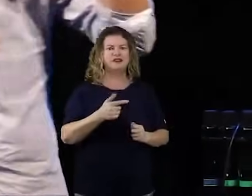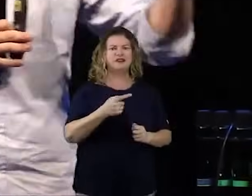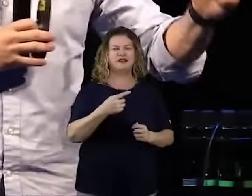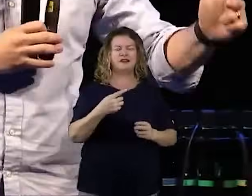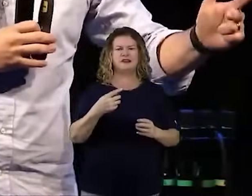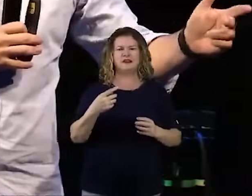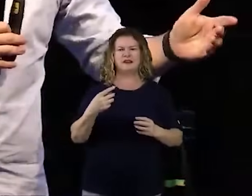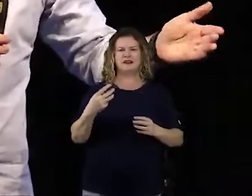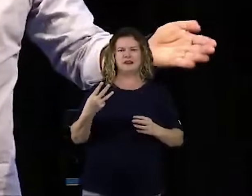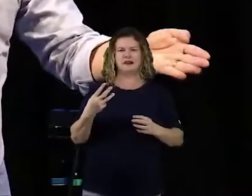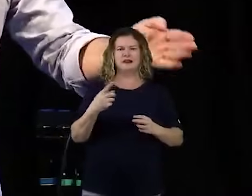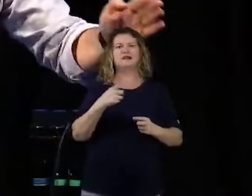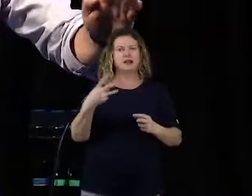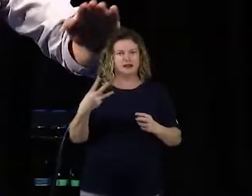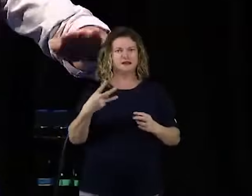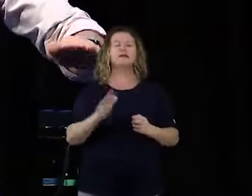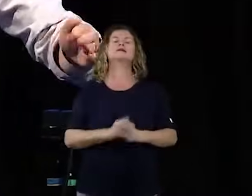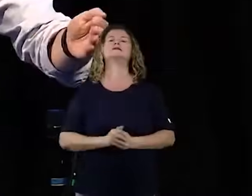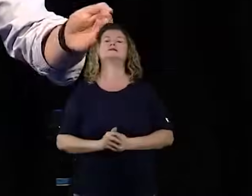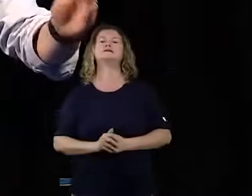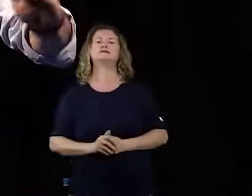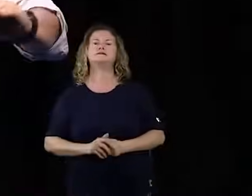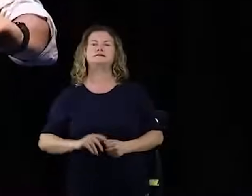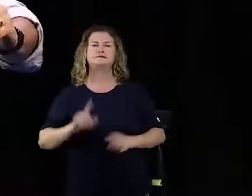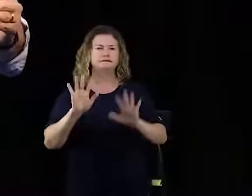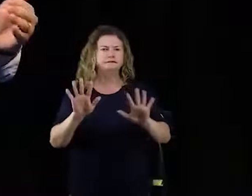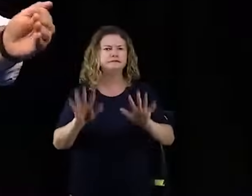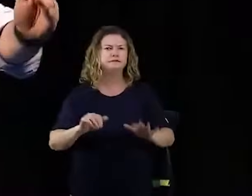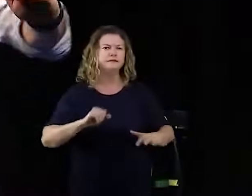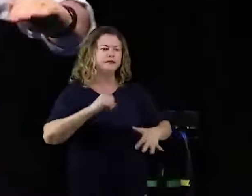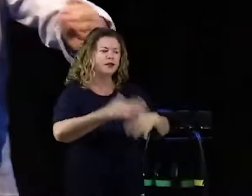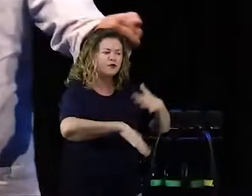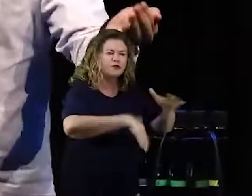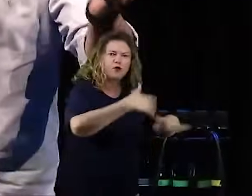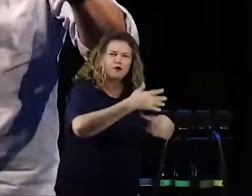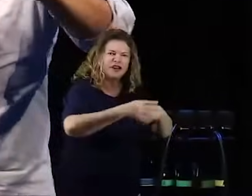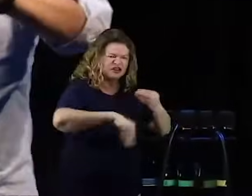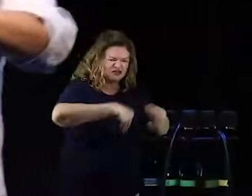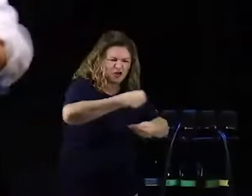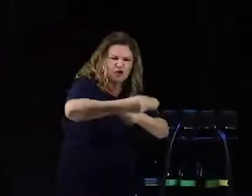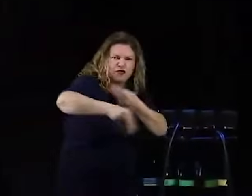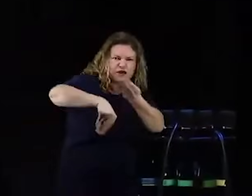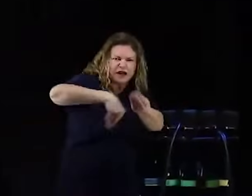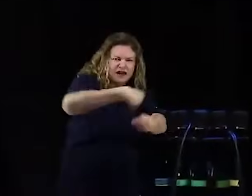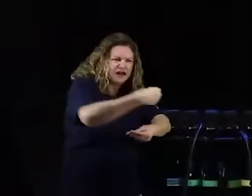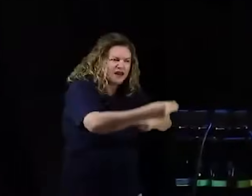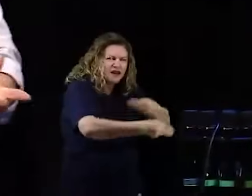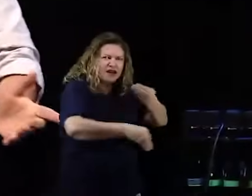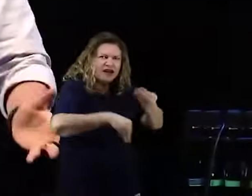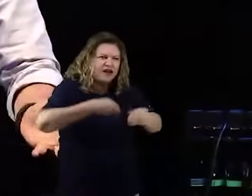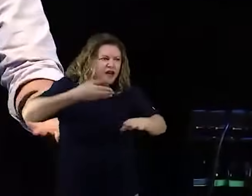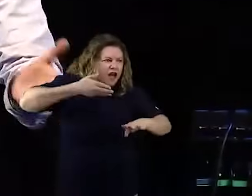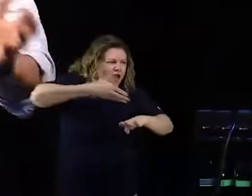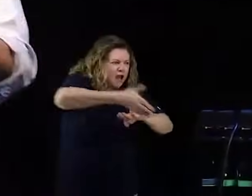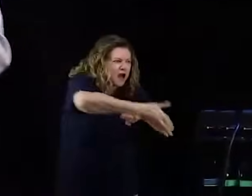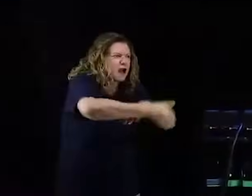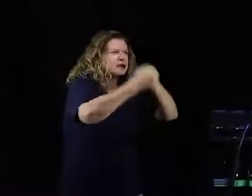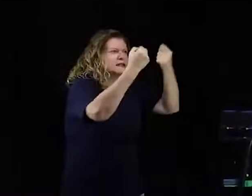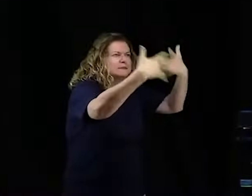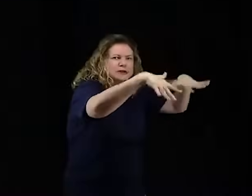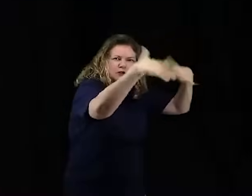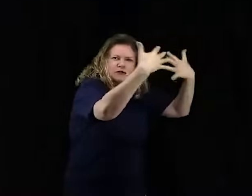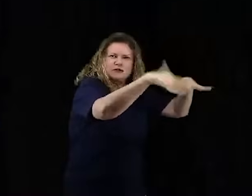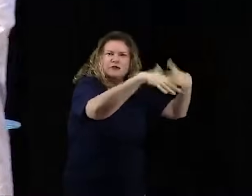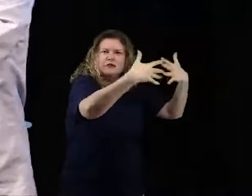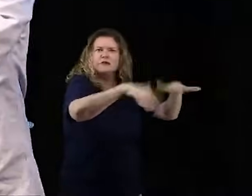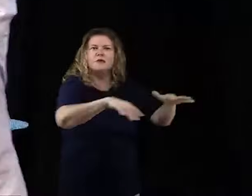com satanismo são desdobramento não fica pensando que um é pior do que outro não porque esse é o mais